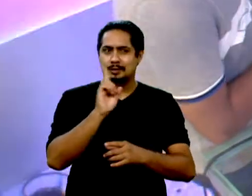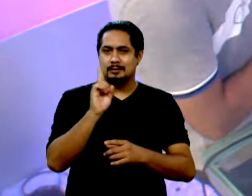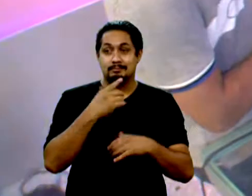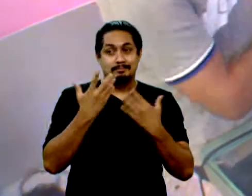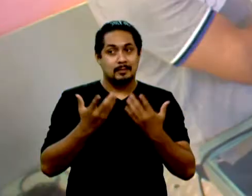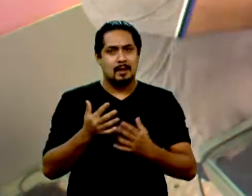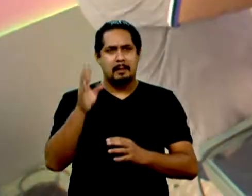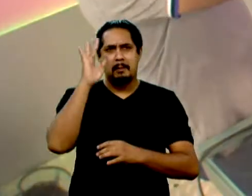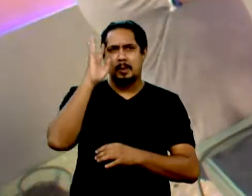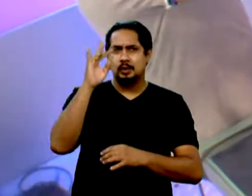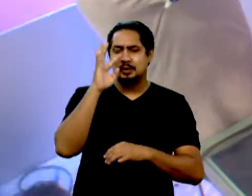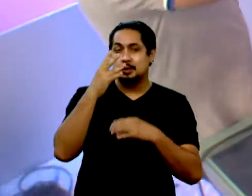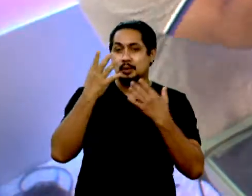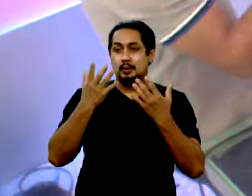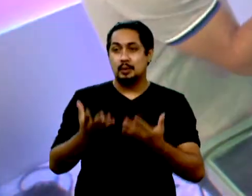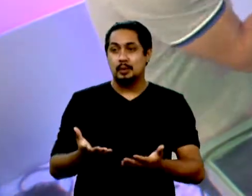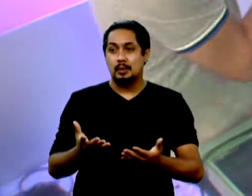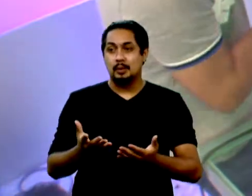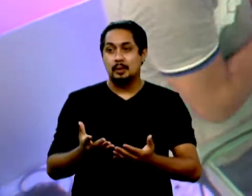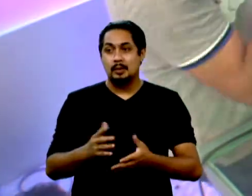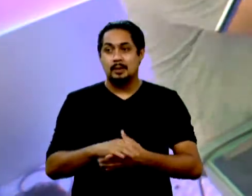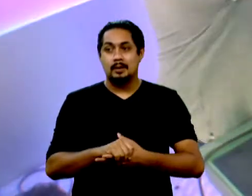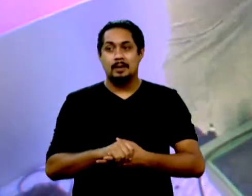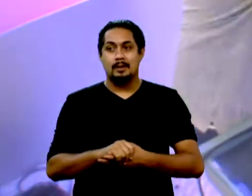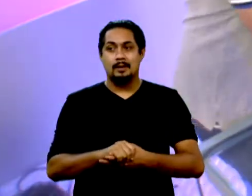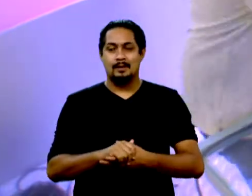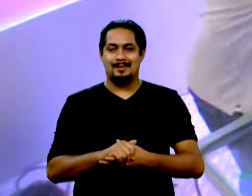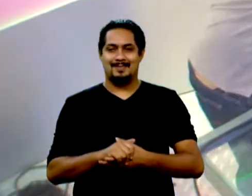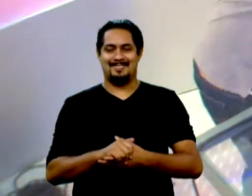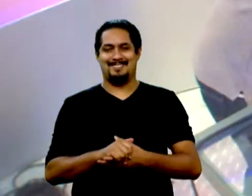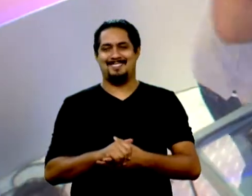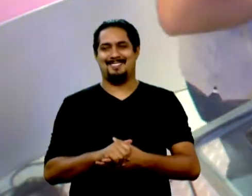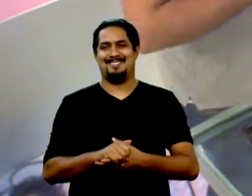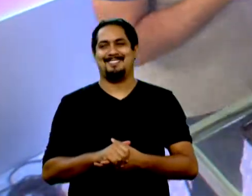Já imaginou? É meio candidato, mas é meio.